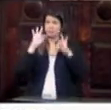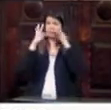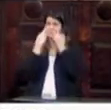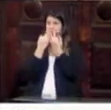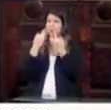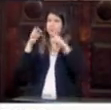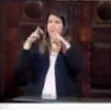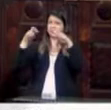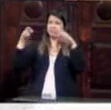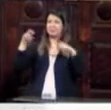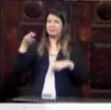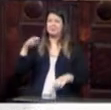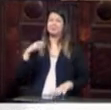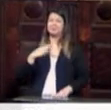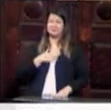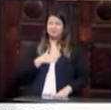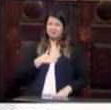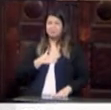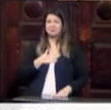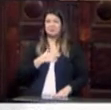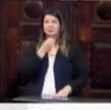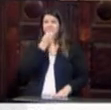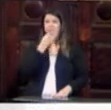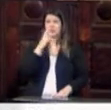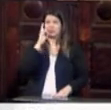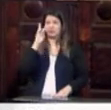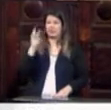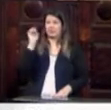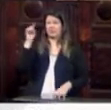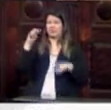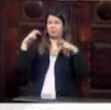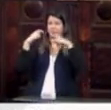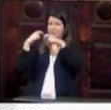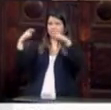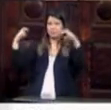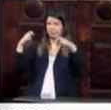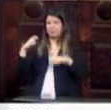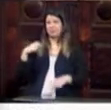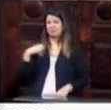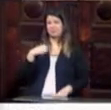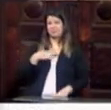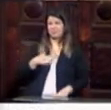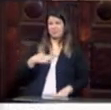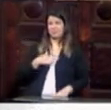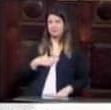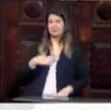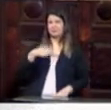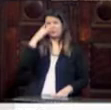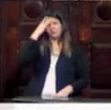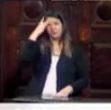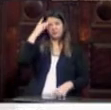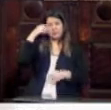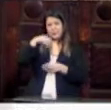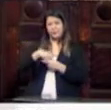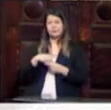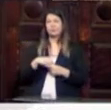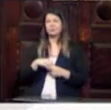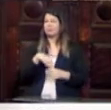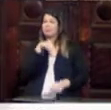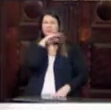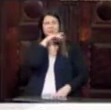Assembleia. E como é bom ver essa Assembleia com gente, né? Como é bom ver essa Assembleia com o povo que tem interesse no que está sendo votado aqui. É muito